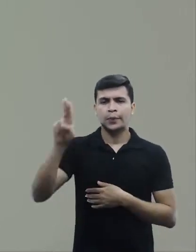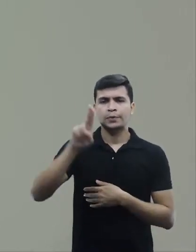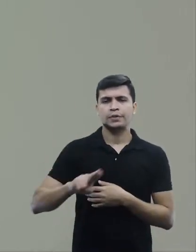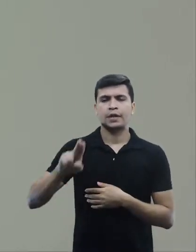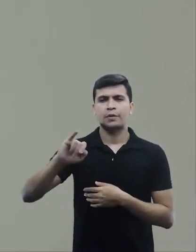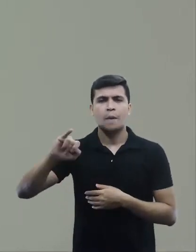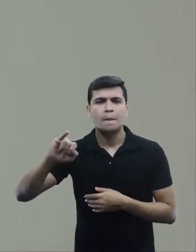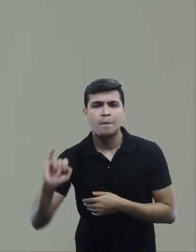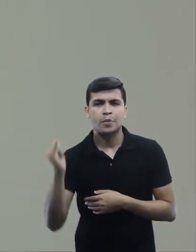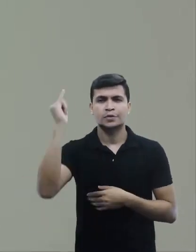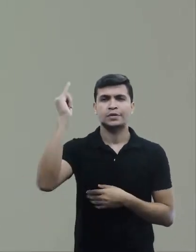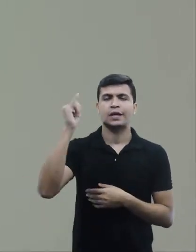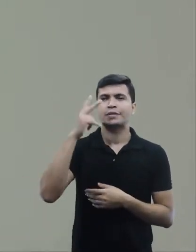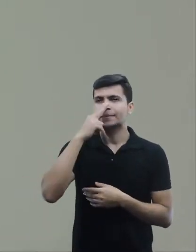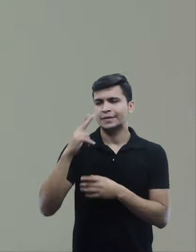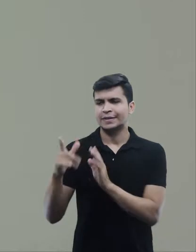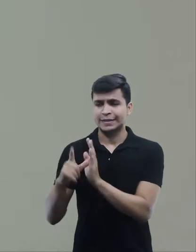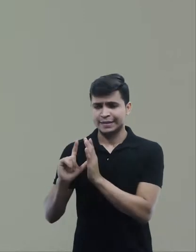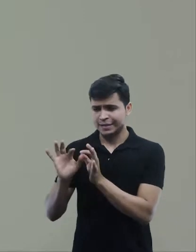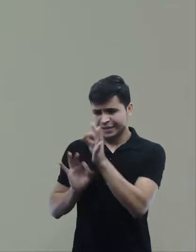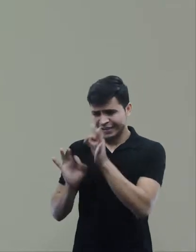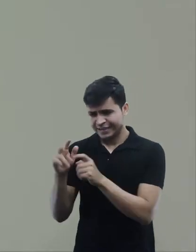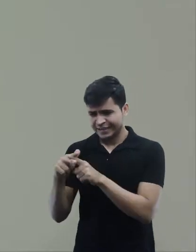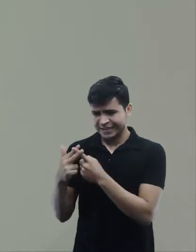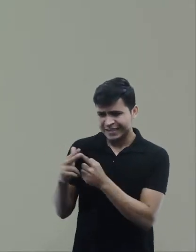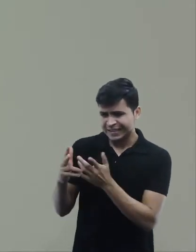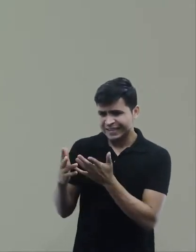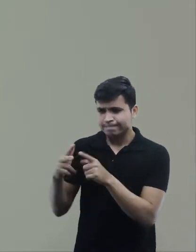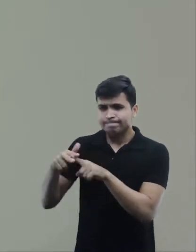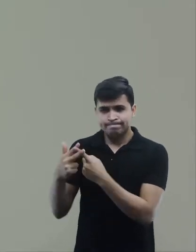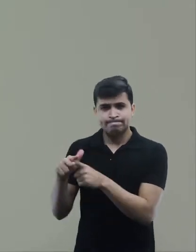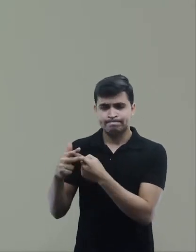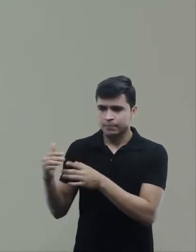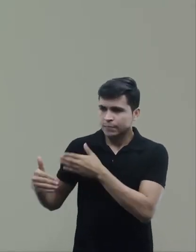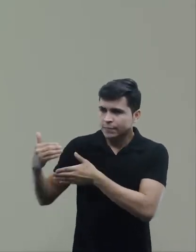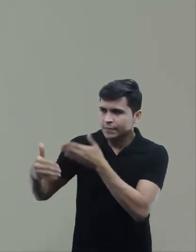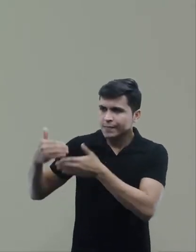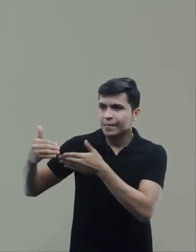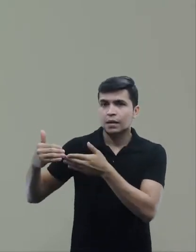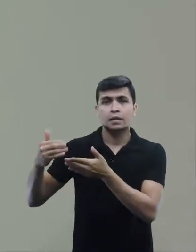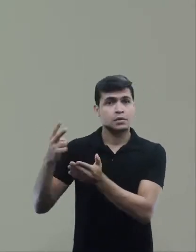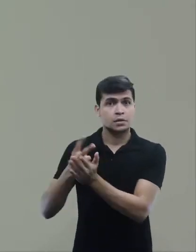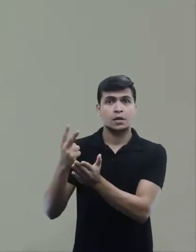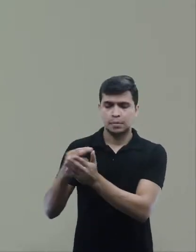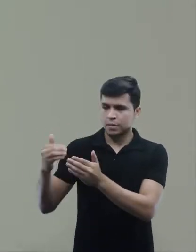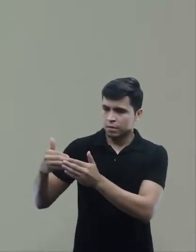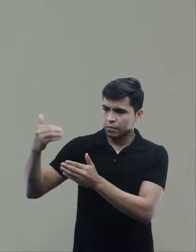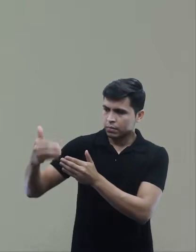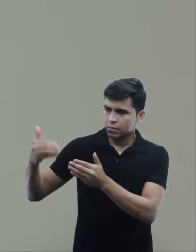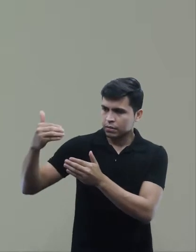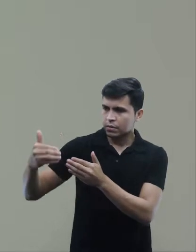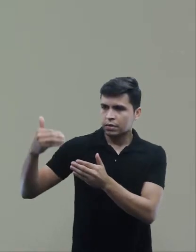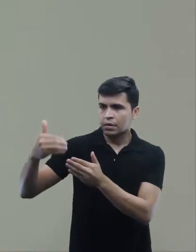é utilizado como uma oportunidade de corrigir o percurso no processo formativo, que está sempre em